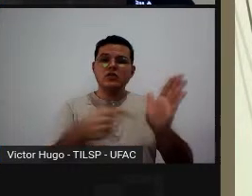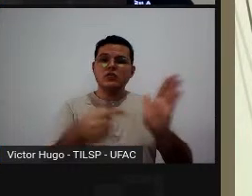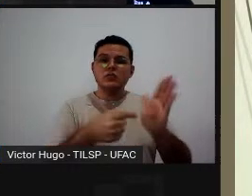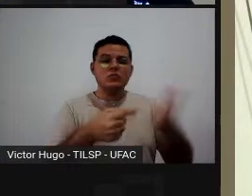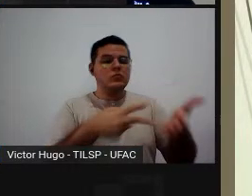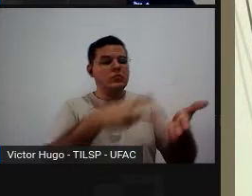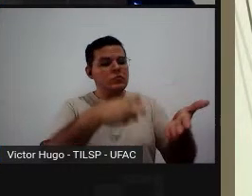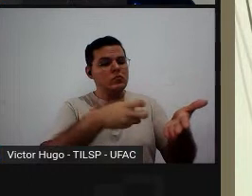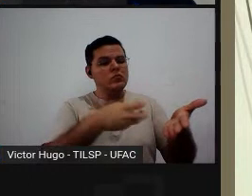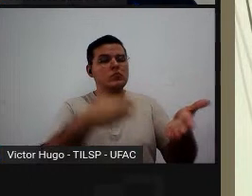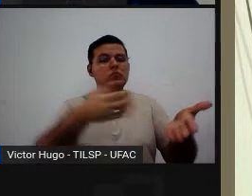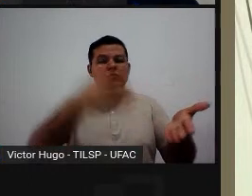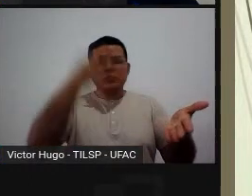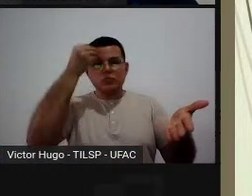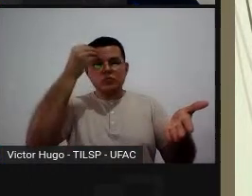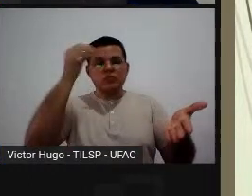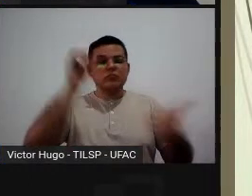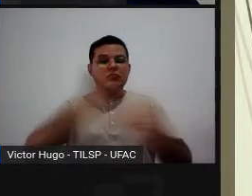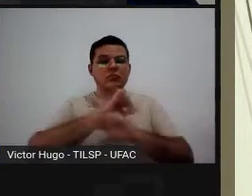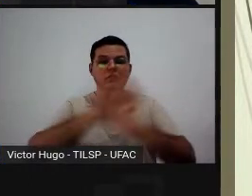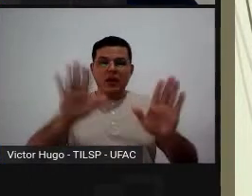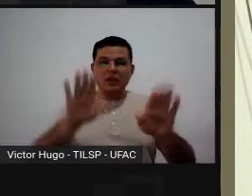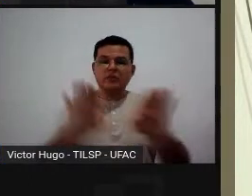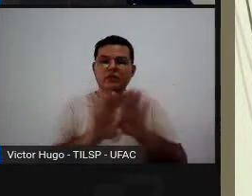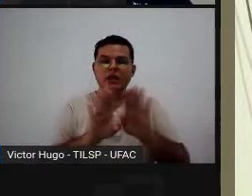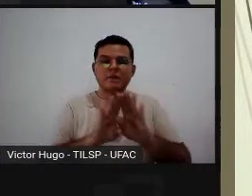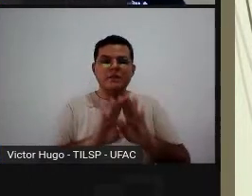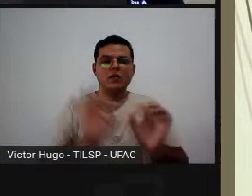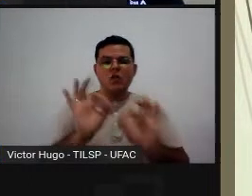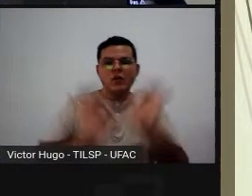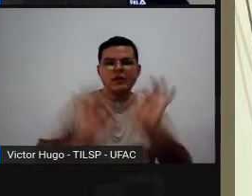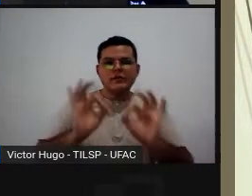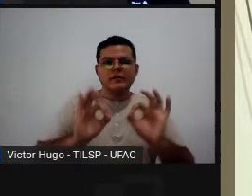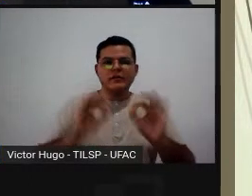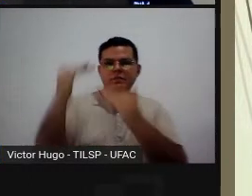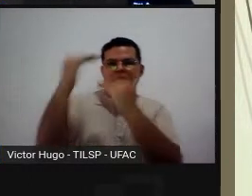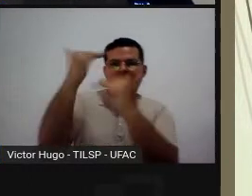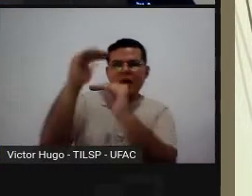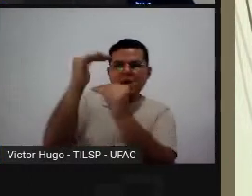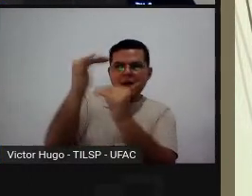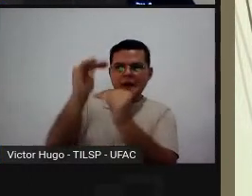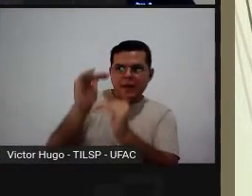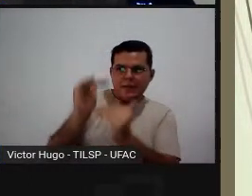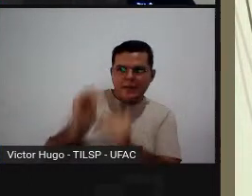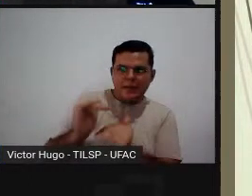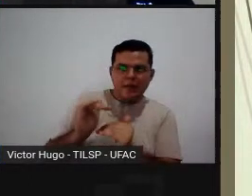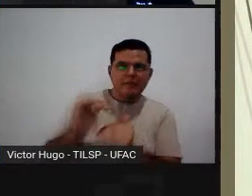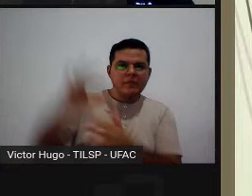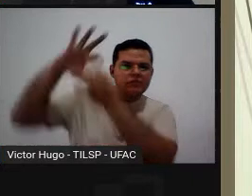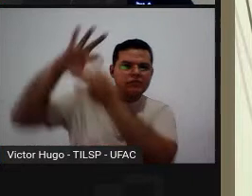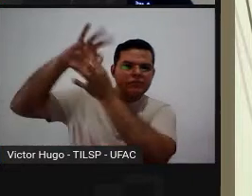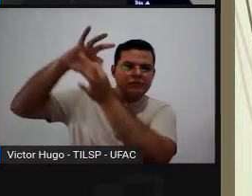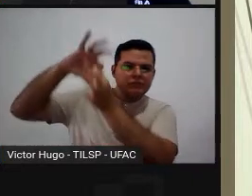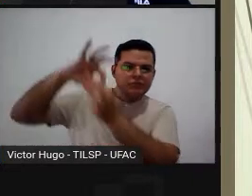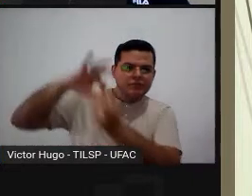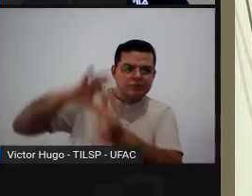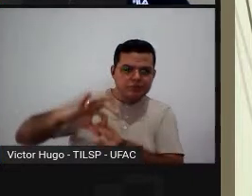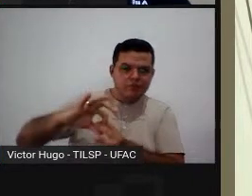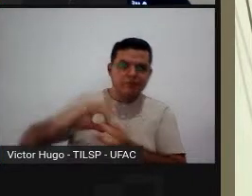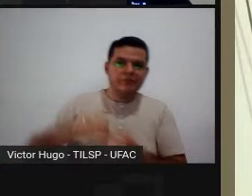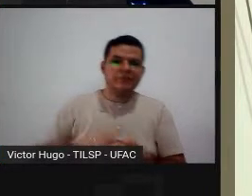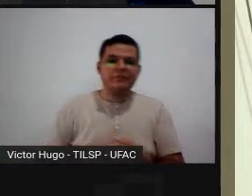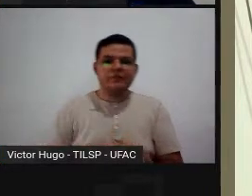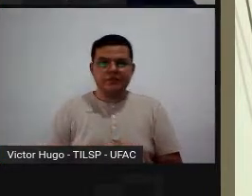de parágrafo, redação criativa. Até pouco tempo atrás, a cimenta ainda era, ainda estava em vigor. Como